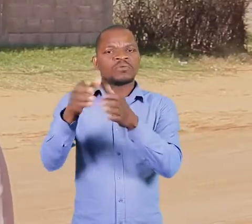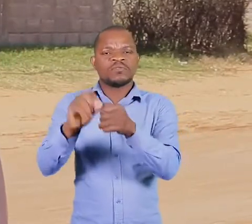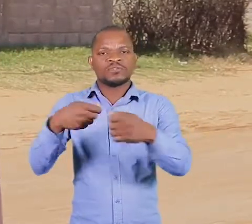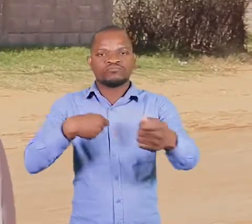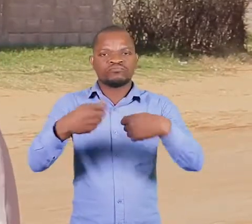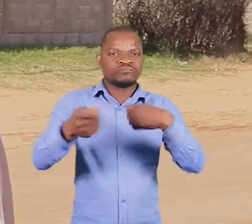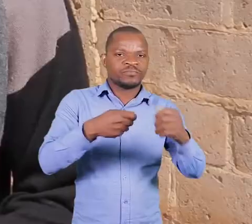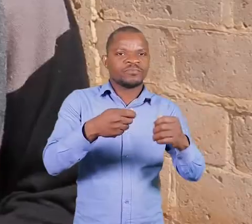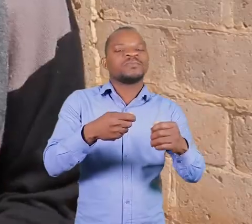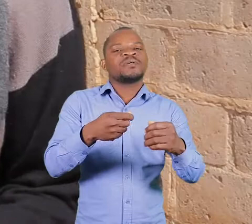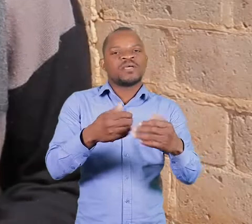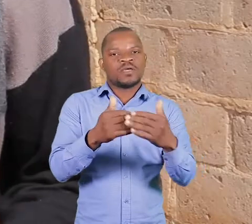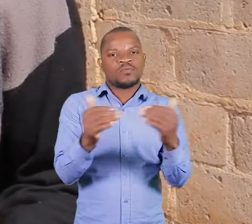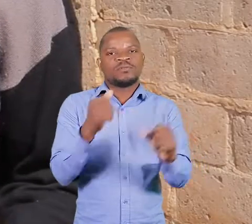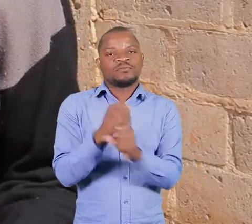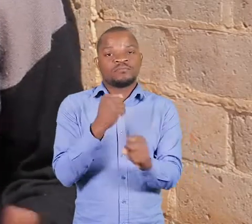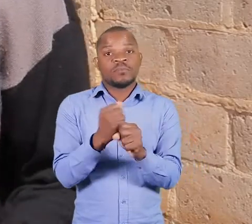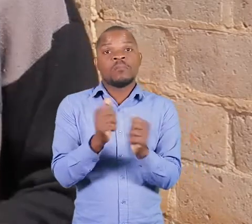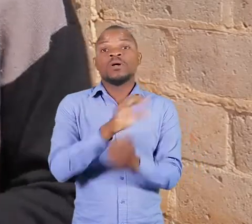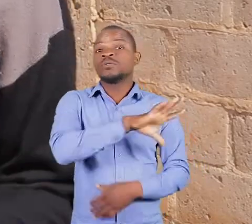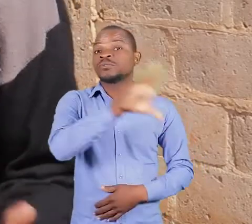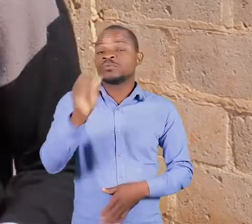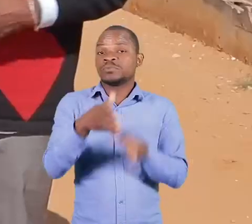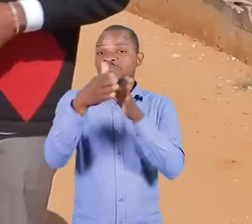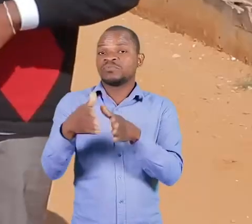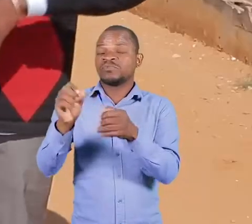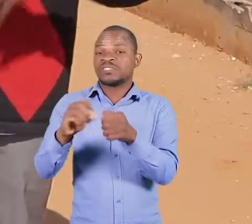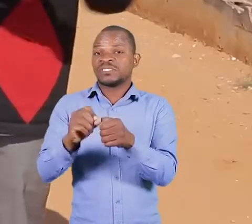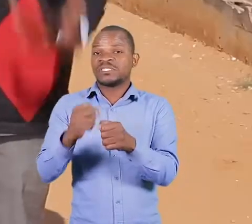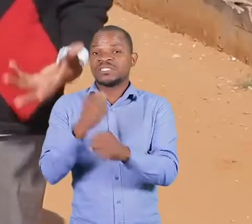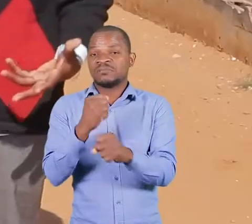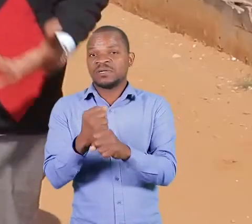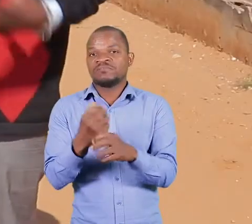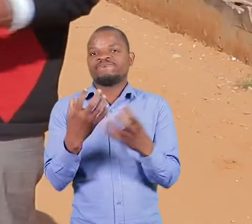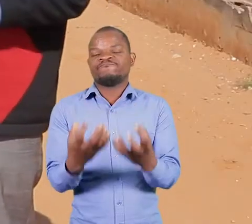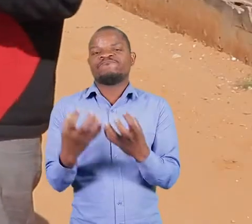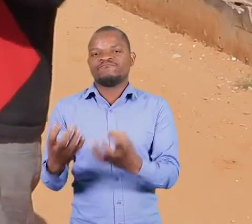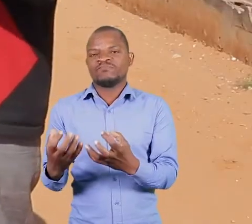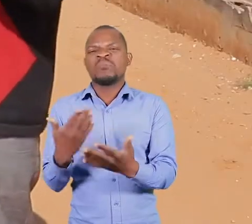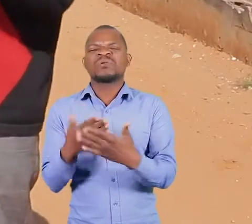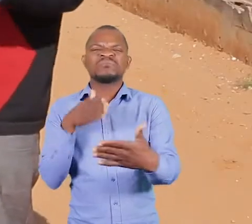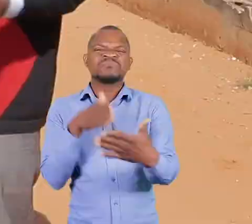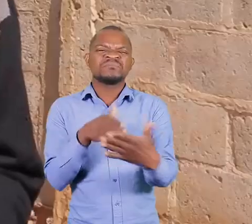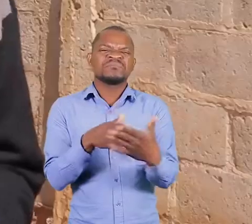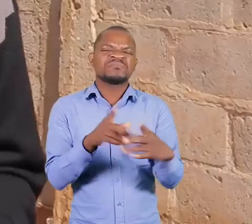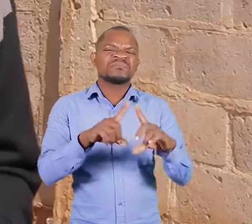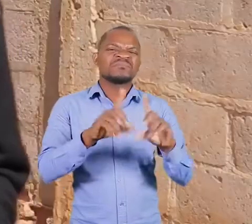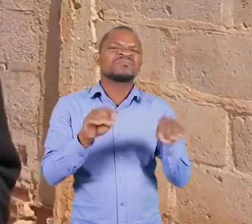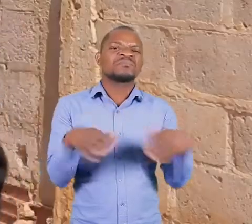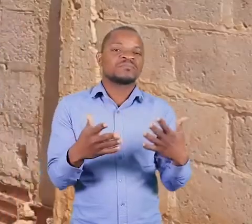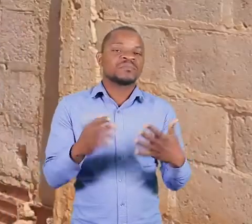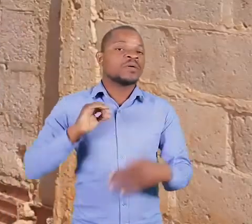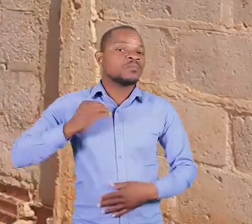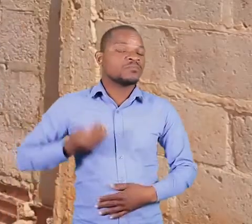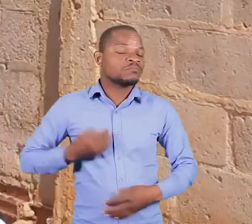todos as têm. É verdade, nem todos as têm. Existem muitas coisas que impedem, principalmente a mulher,